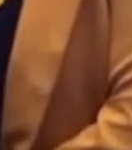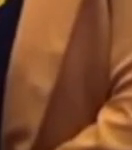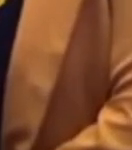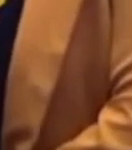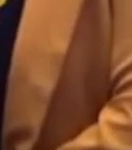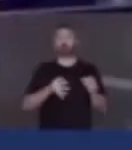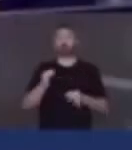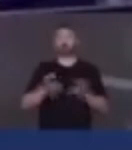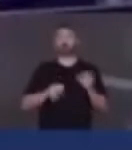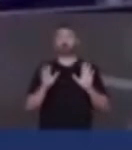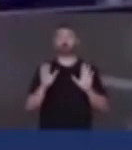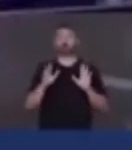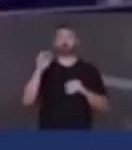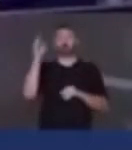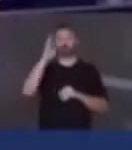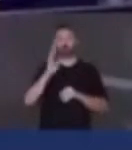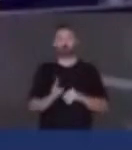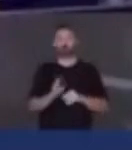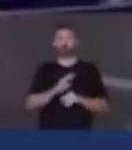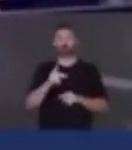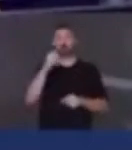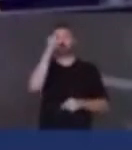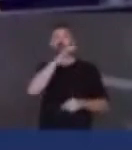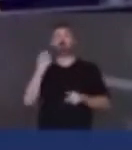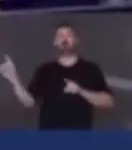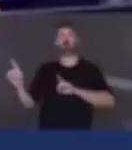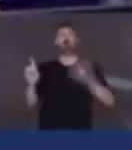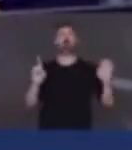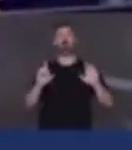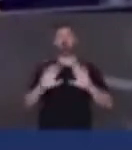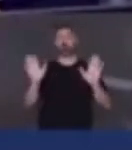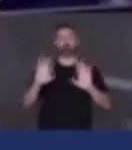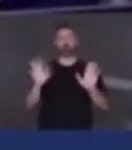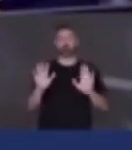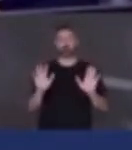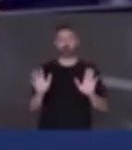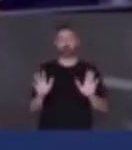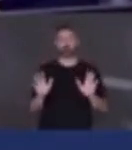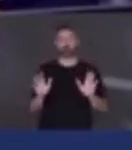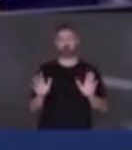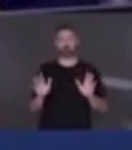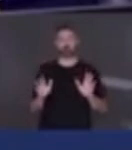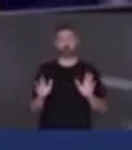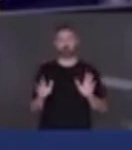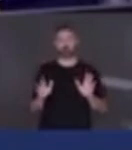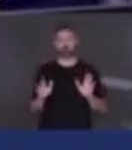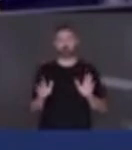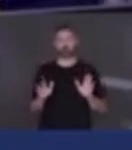também. Tinha que ser para toda a cadeia de pessoas envolvidas na execução da emenda do Arthur Lira e de qualquer